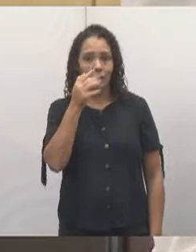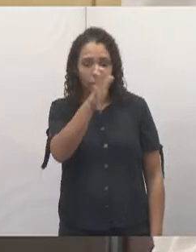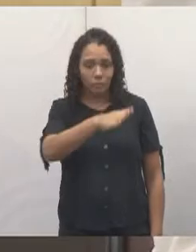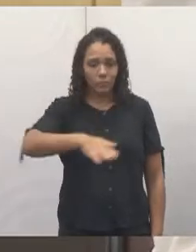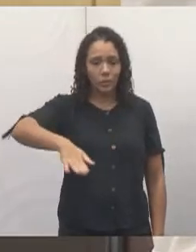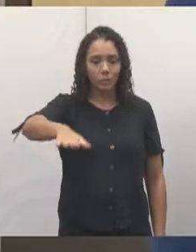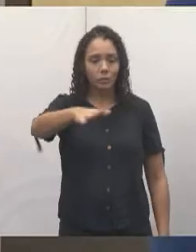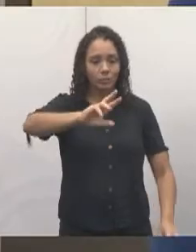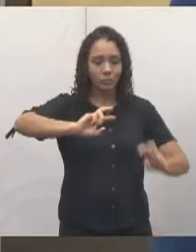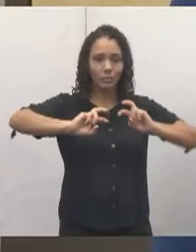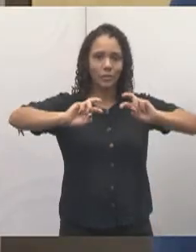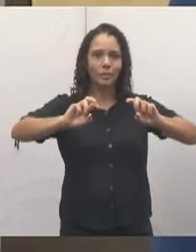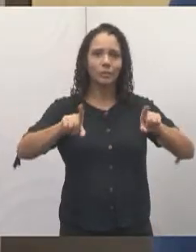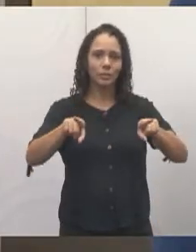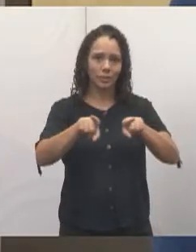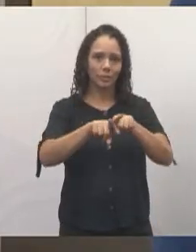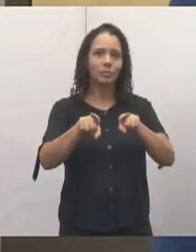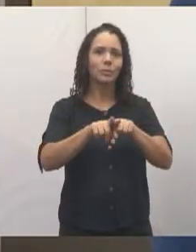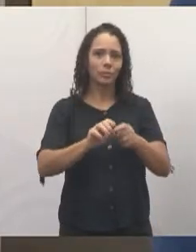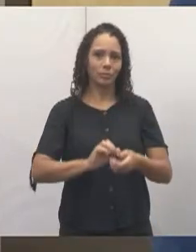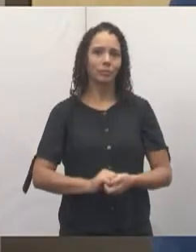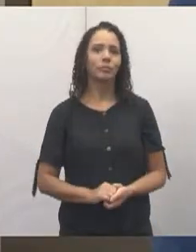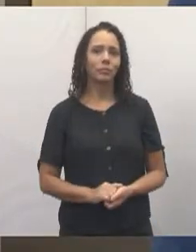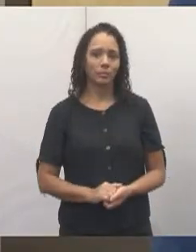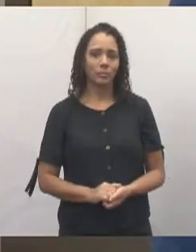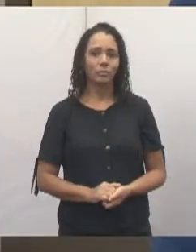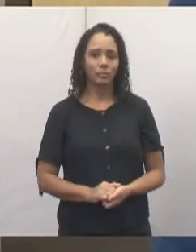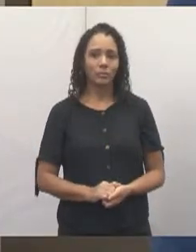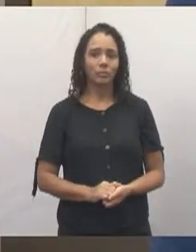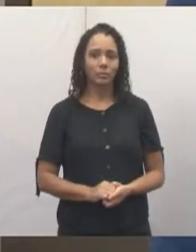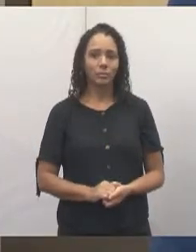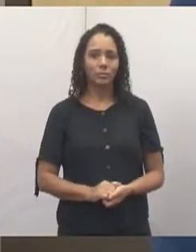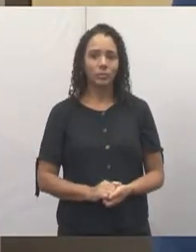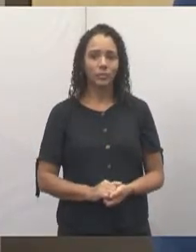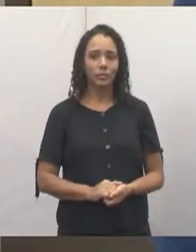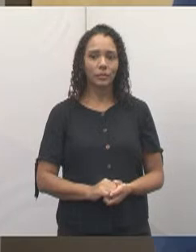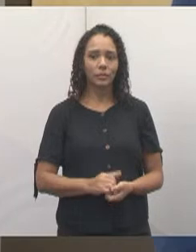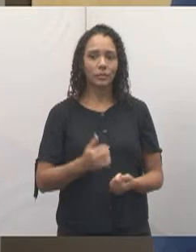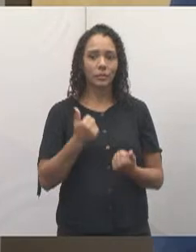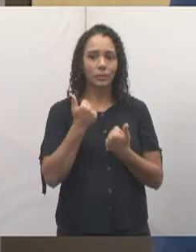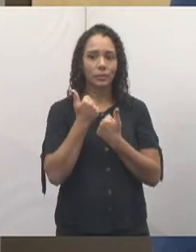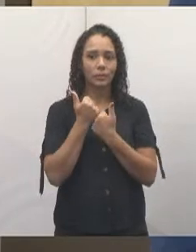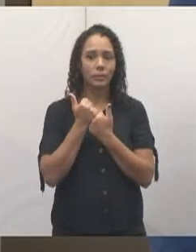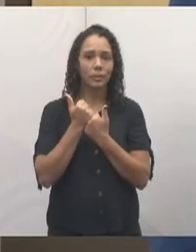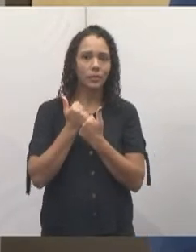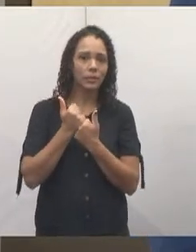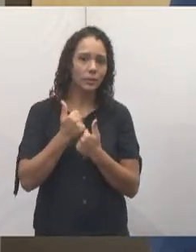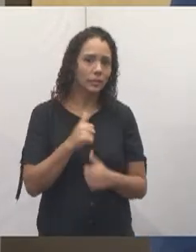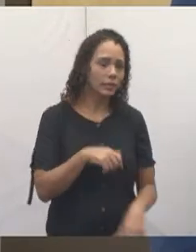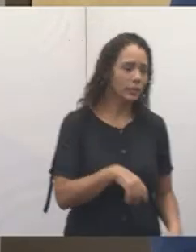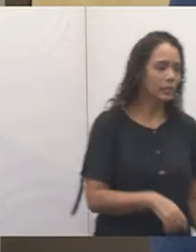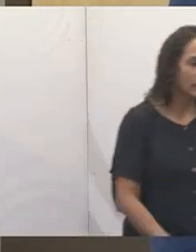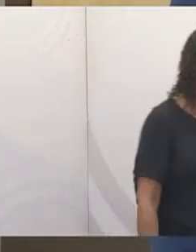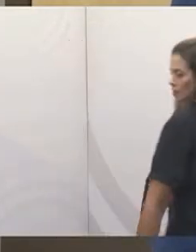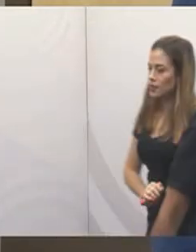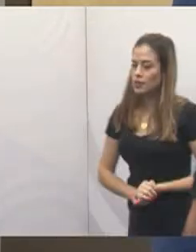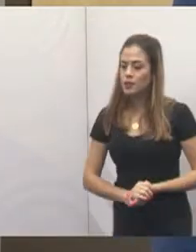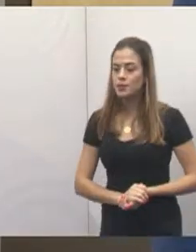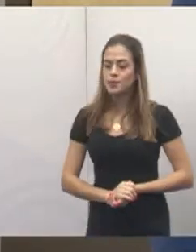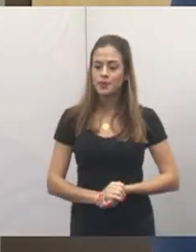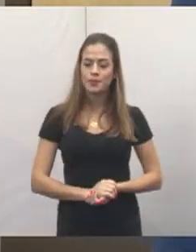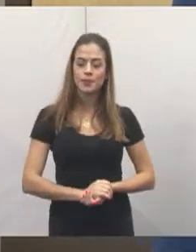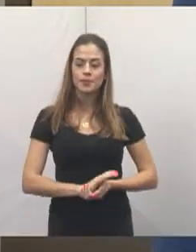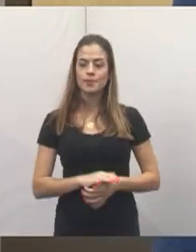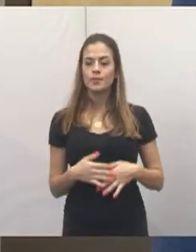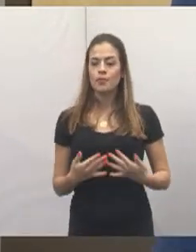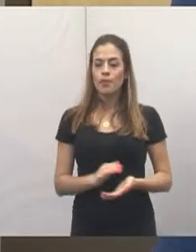outras pessoas também. No meu caso foi altamente acidental, porque na época eu tinha 16 anos, fiz vestibular só para a área